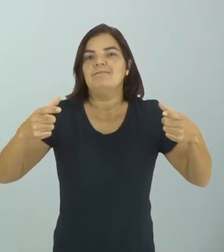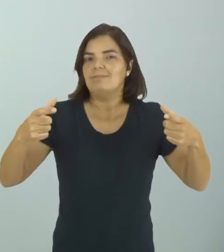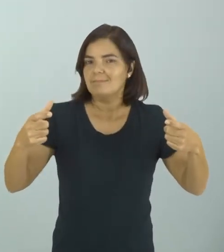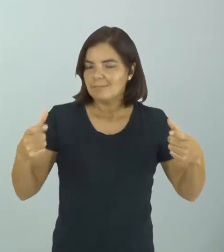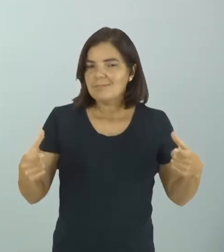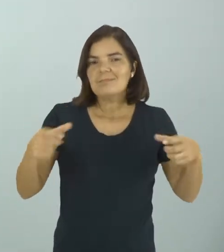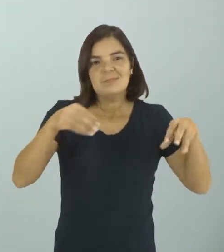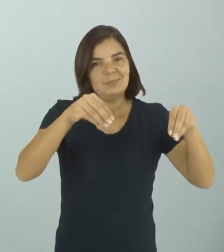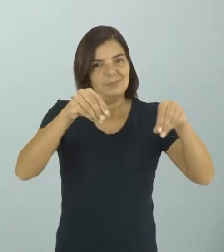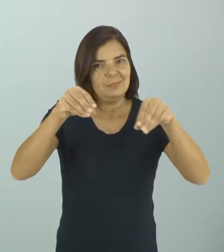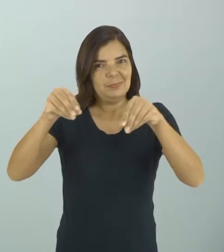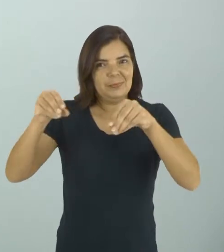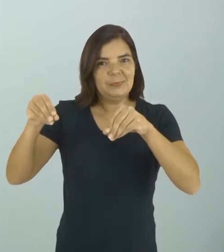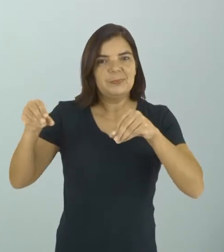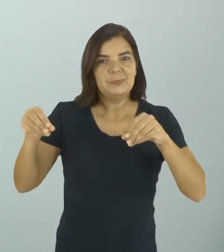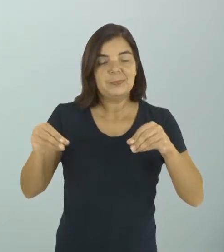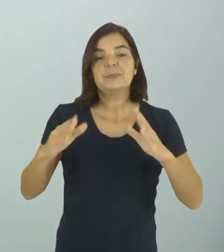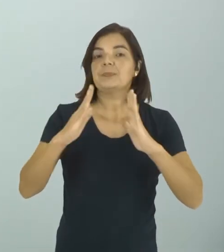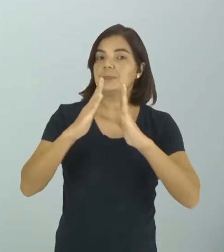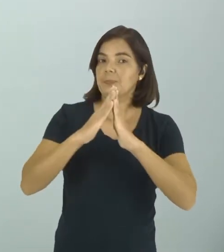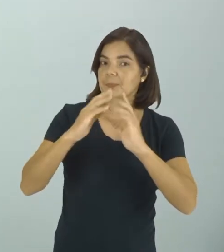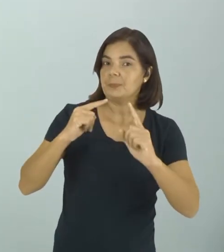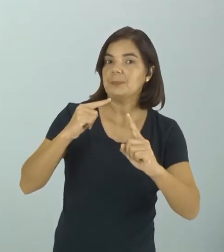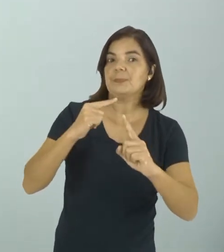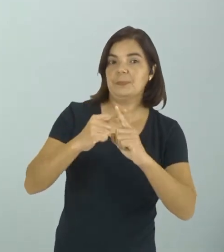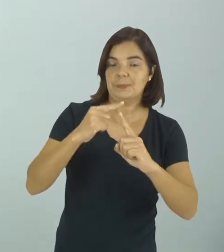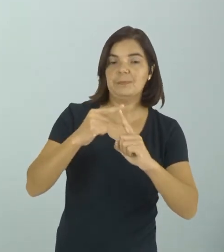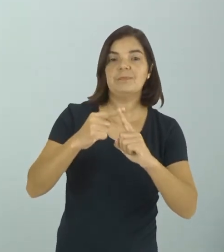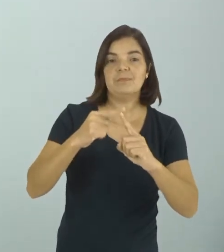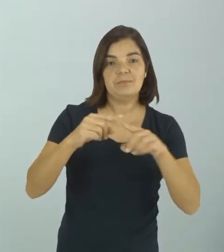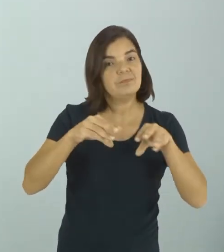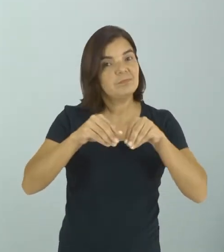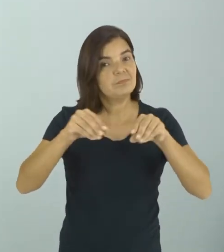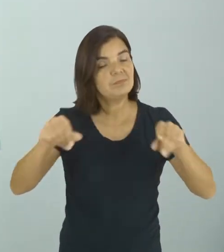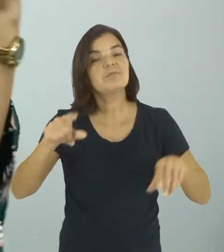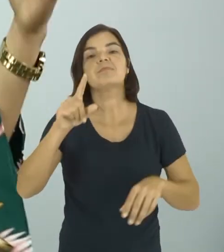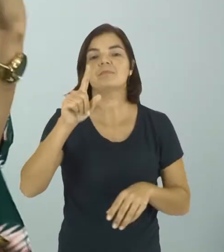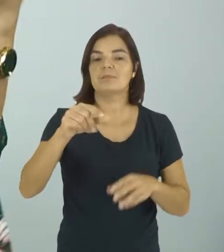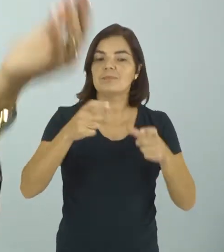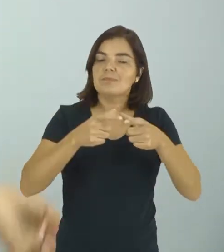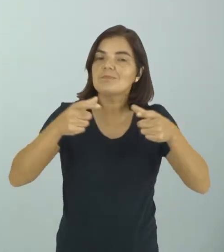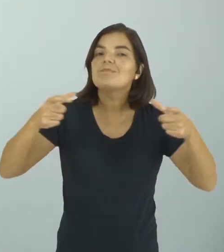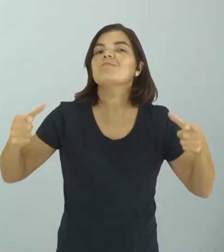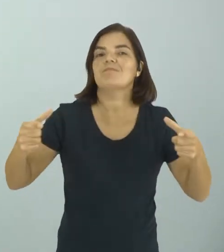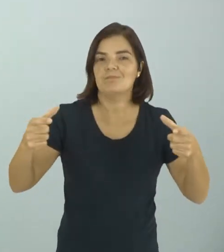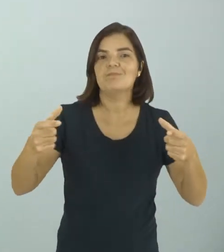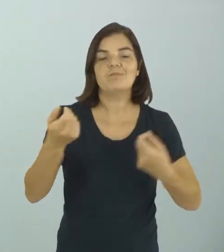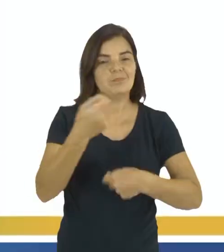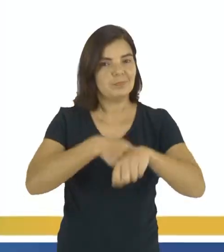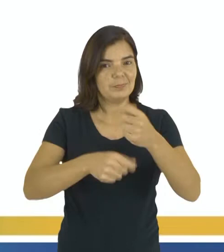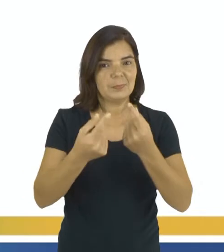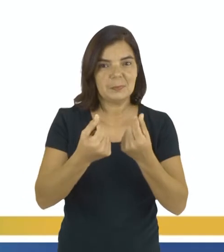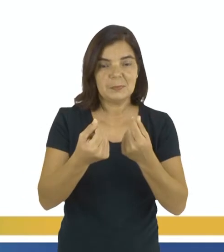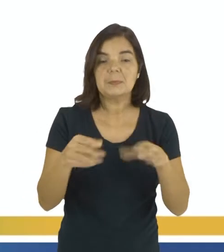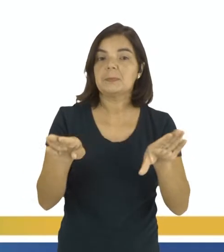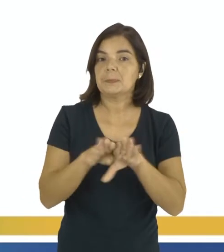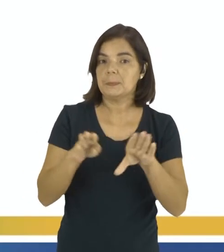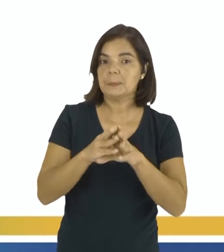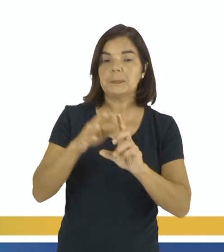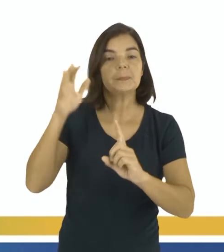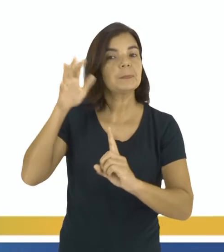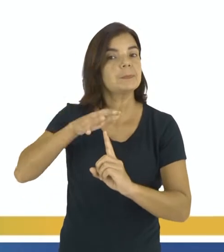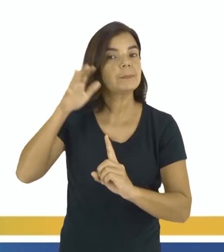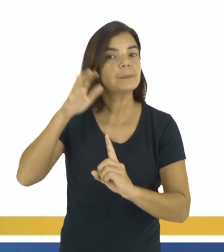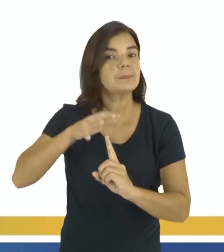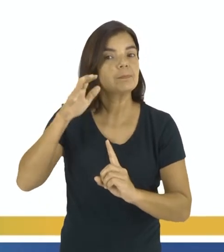na questão de terras. A igreja era grande detentora de terras e isso aumentava o seu poder econômico. Ela também